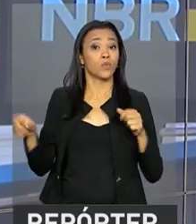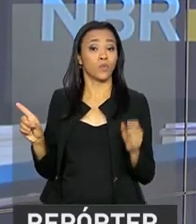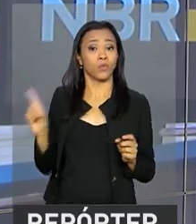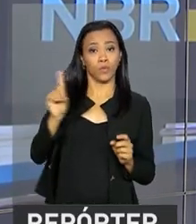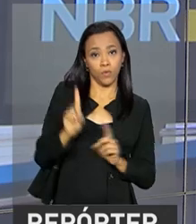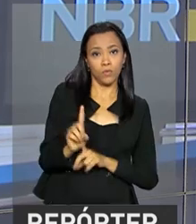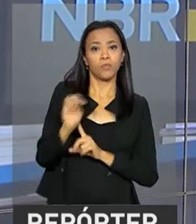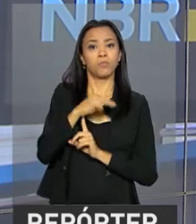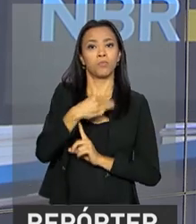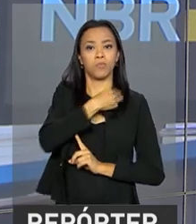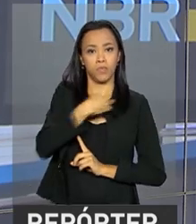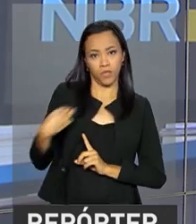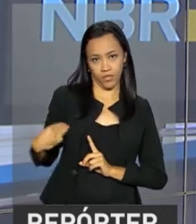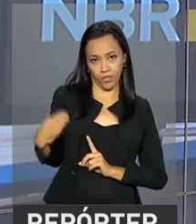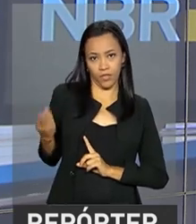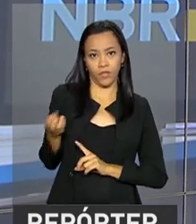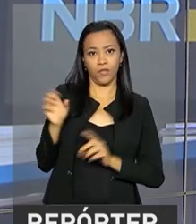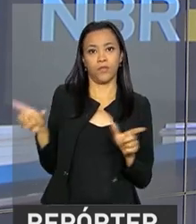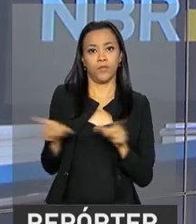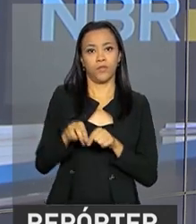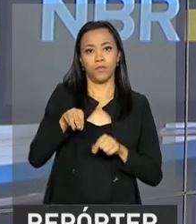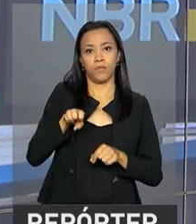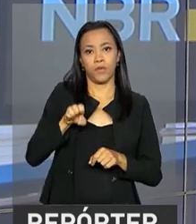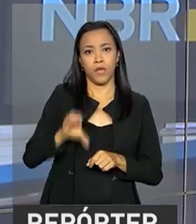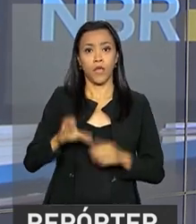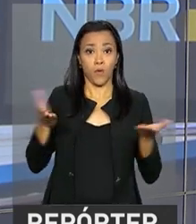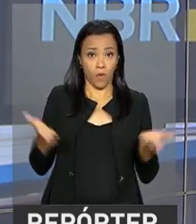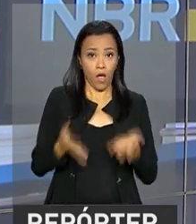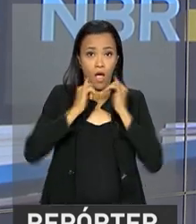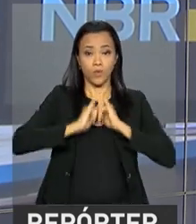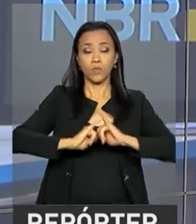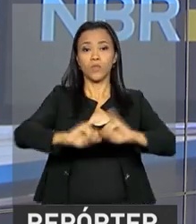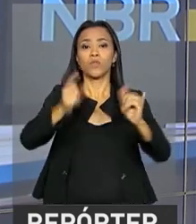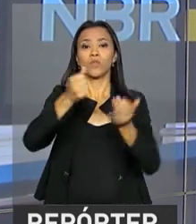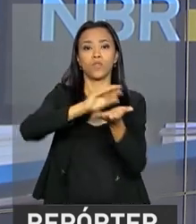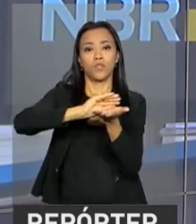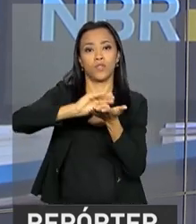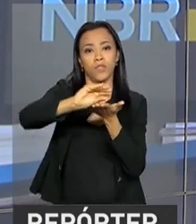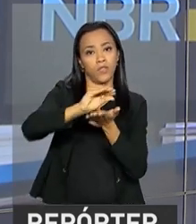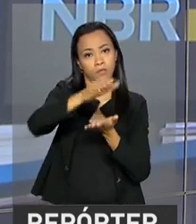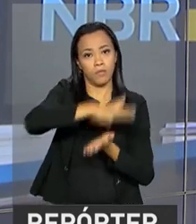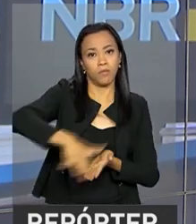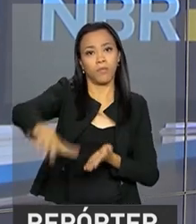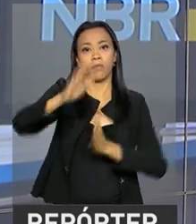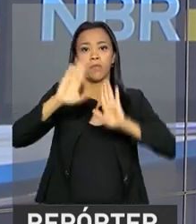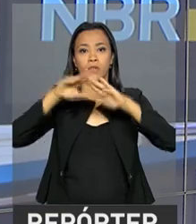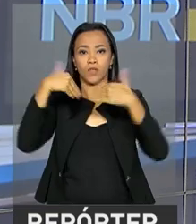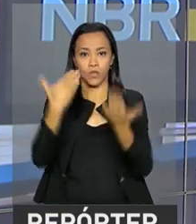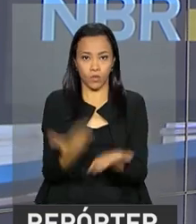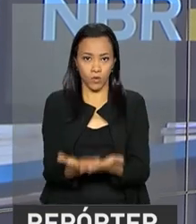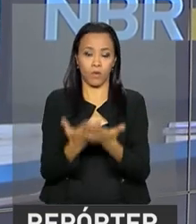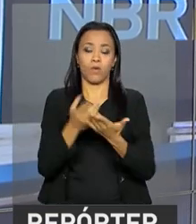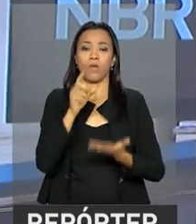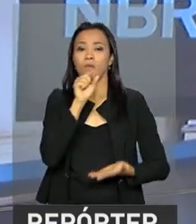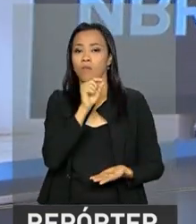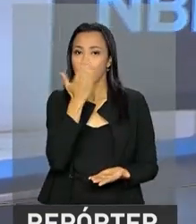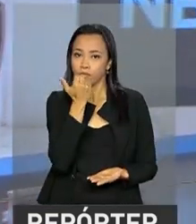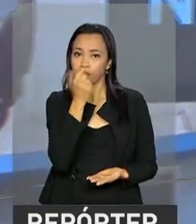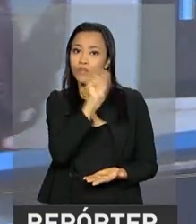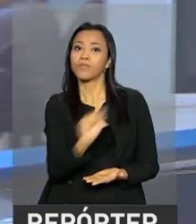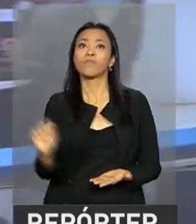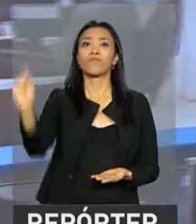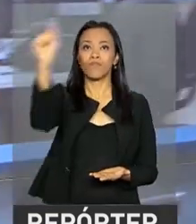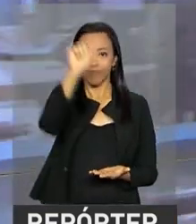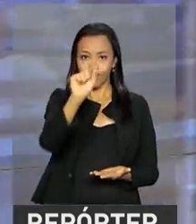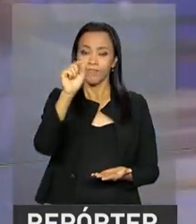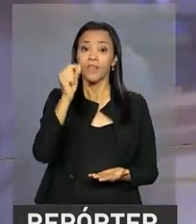educação Mendonça Filho anunciam hoje recursos para a merenda escolar de todo o país quem tem outras informações